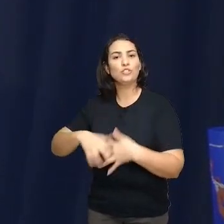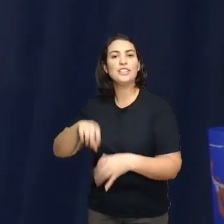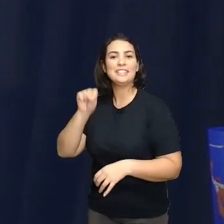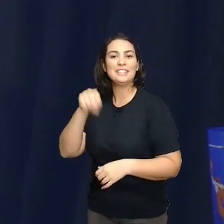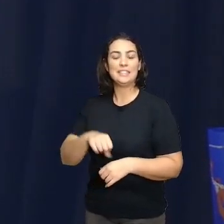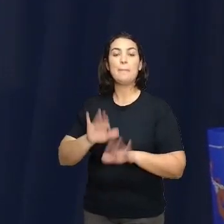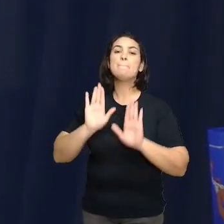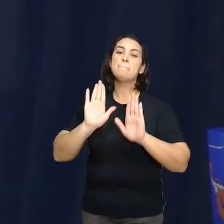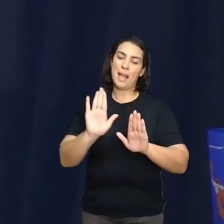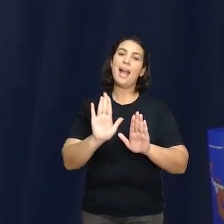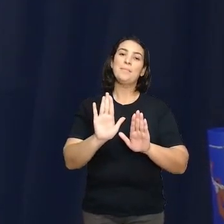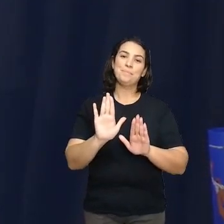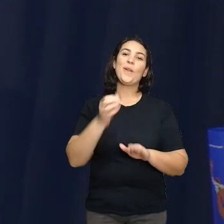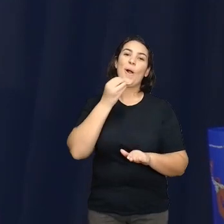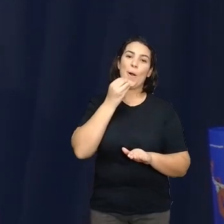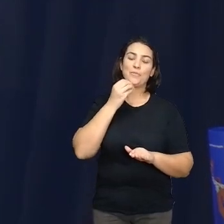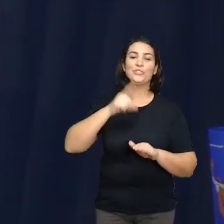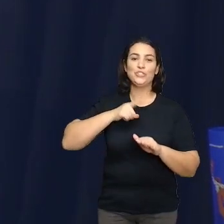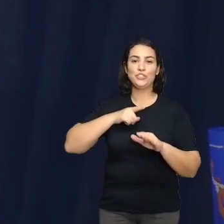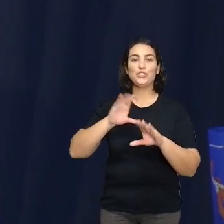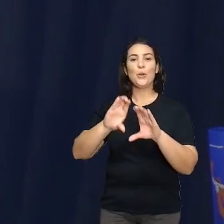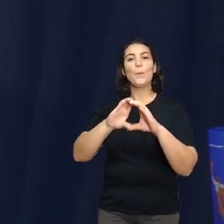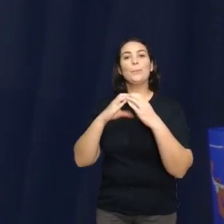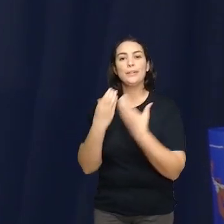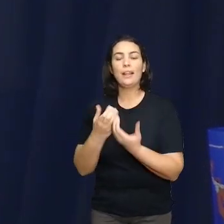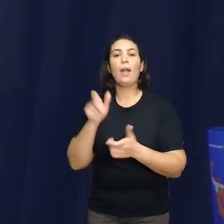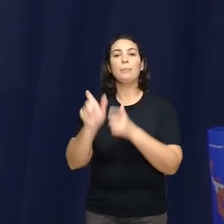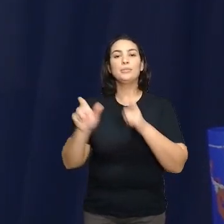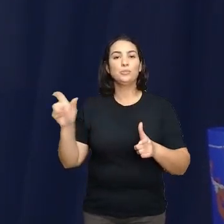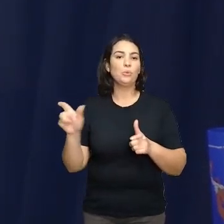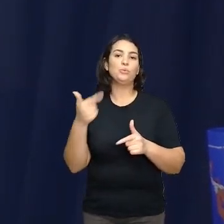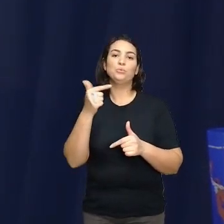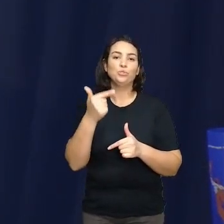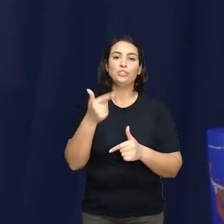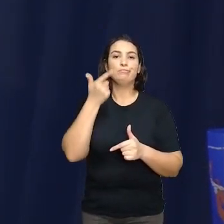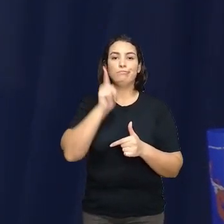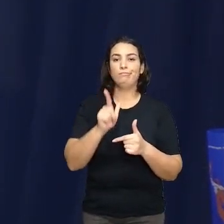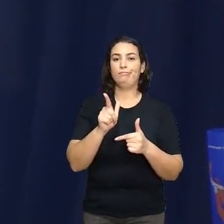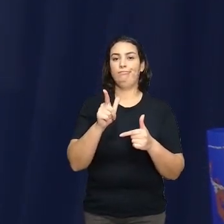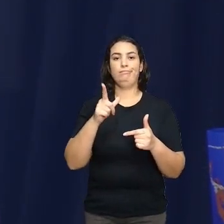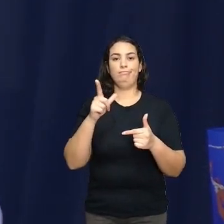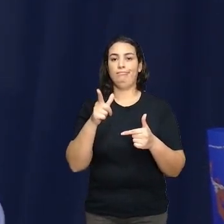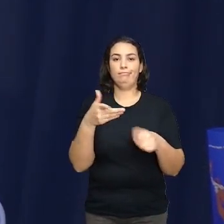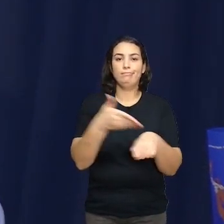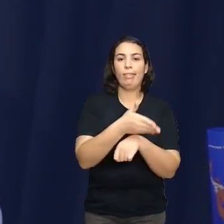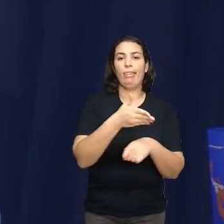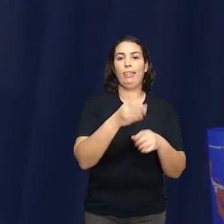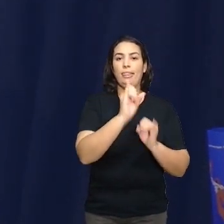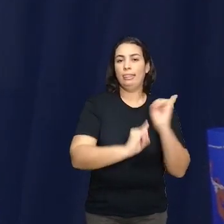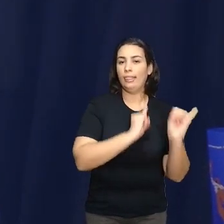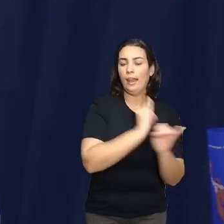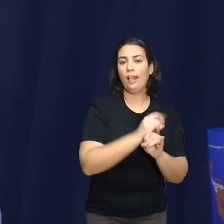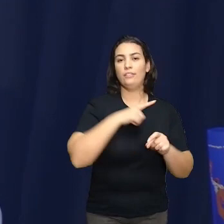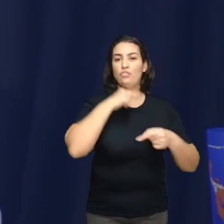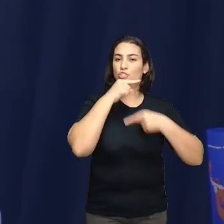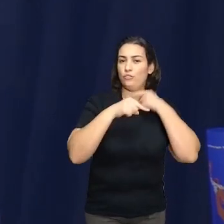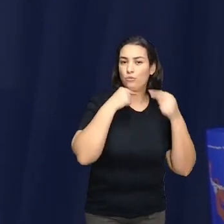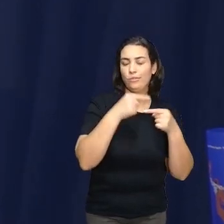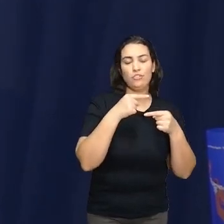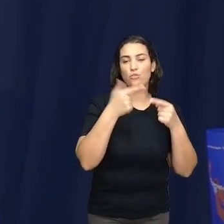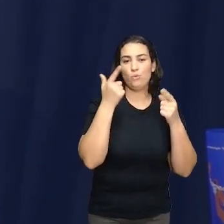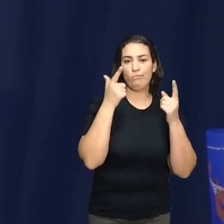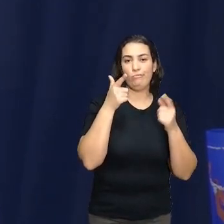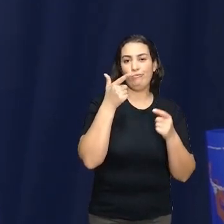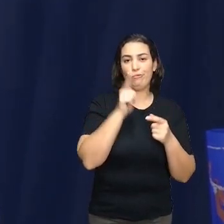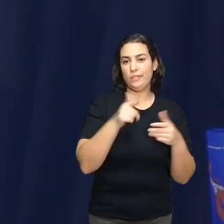claro, comunidades que as pessoas, por exemplo, não tinham acesso à internet ou tinham alguma dificuldade, e a gente precisou fazer adaptações,